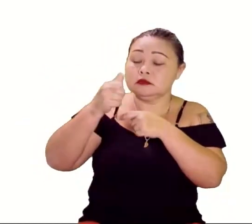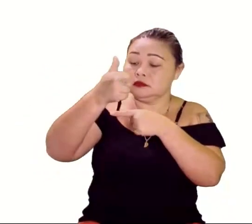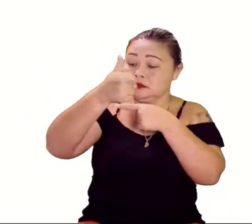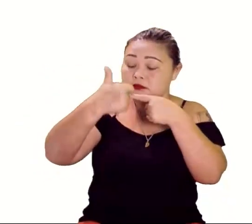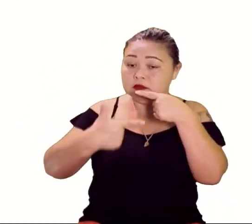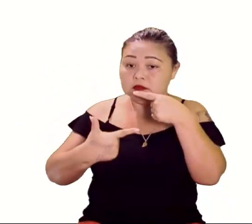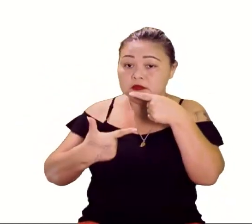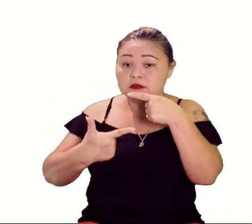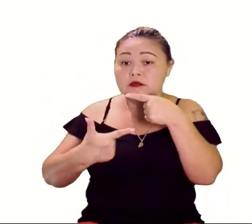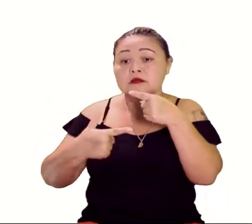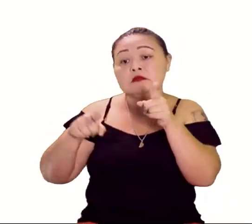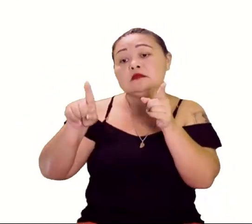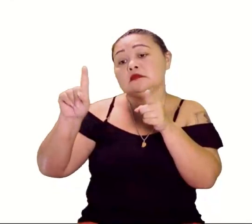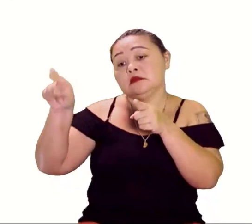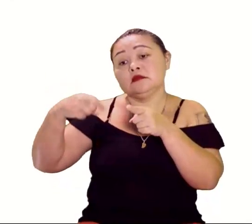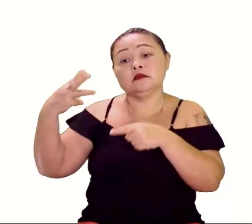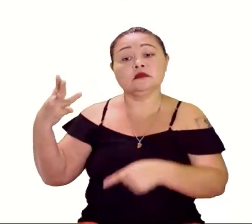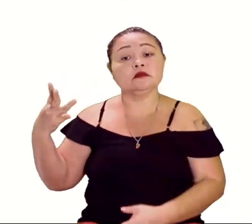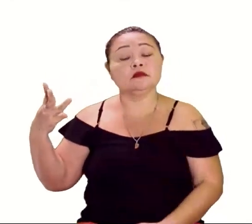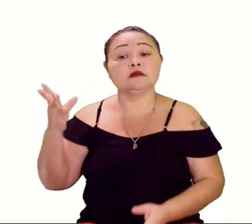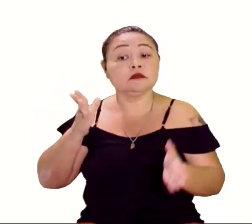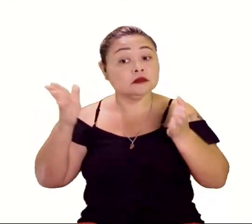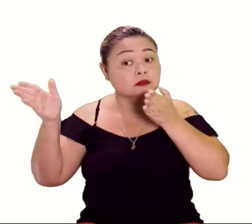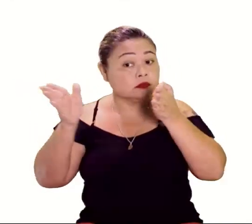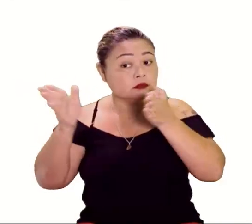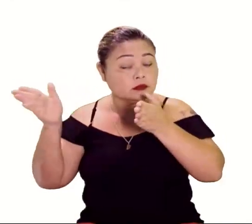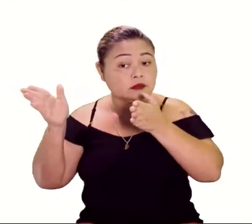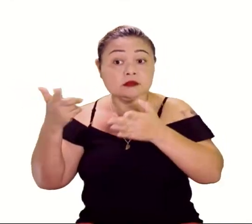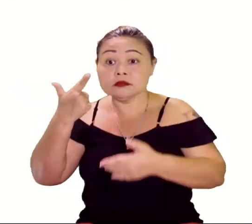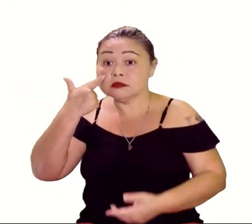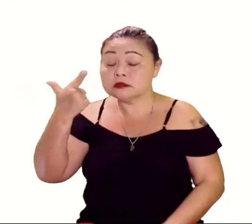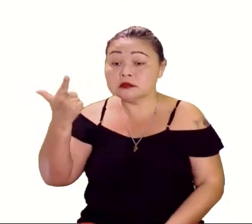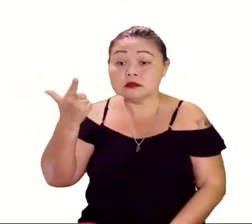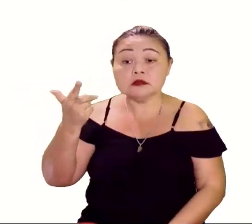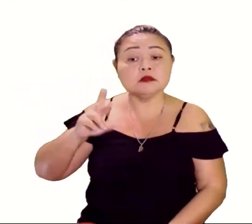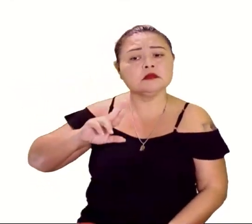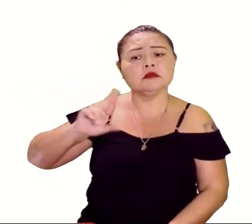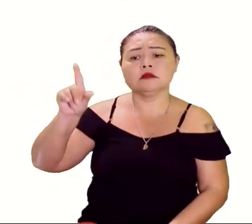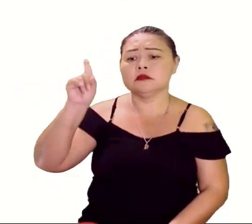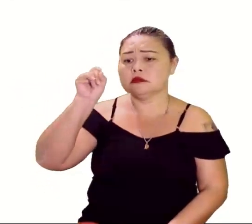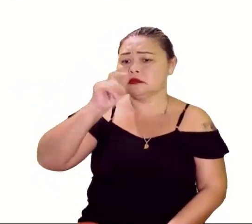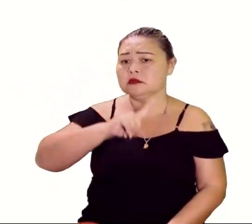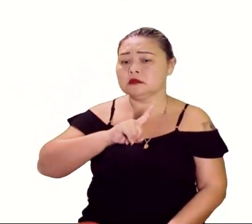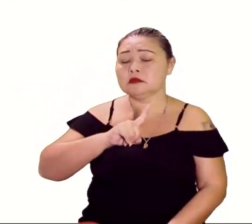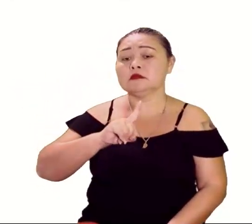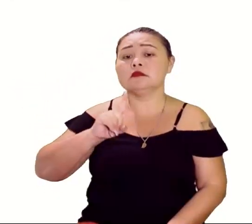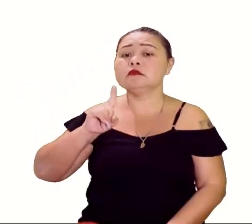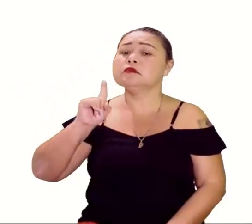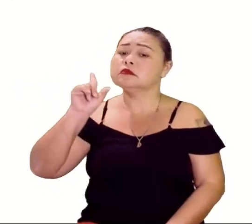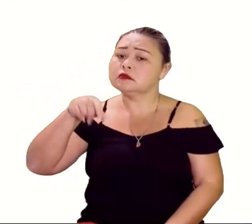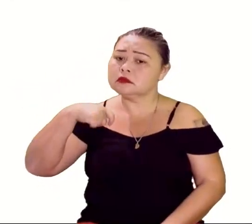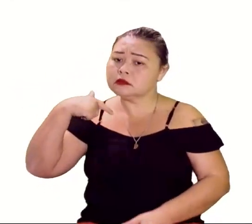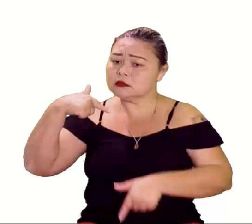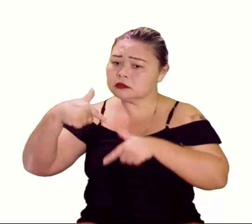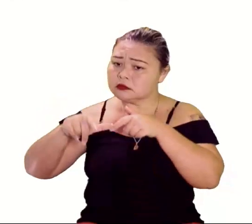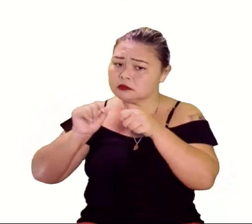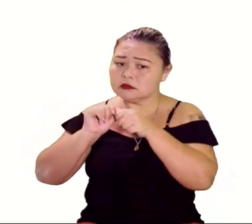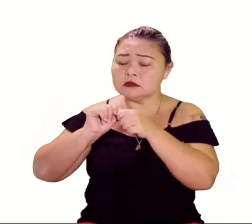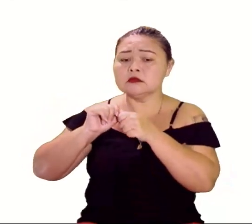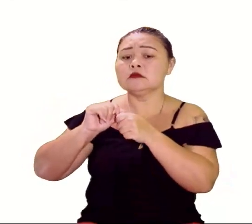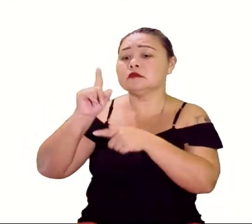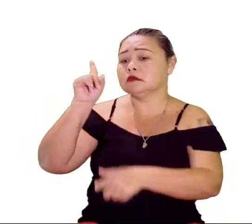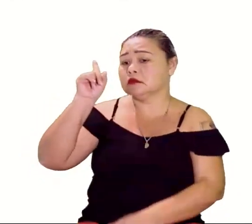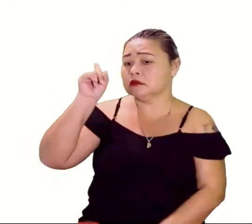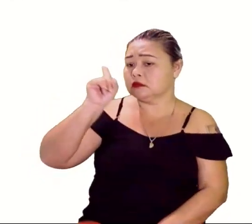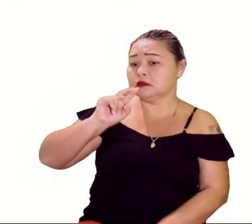3. E 3. Muito bem. Beleza. Viu que não é complicado? É trabalhoso, né? Dá